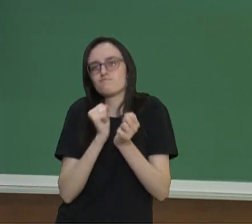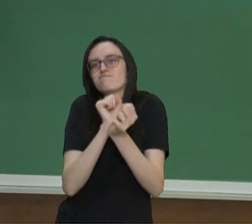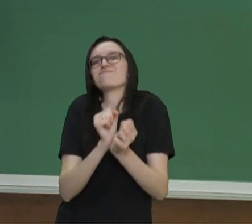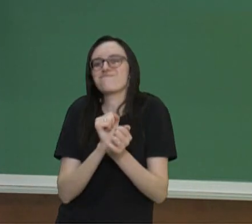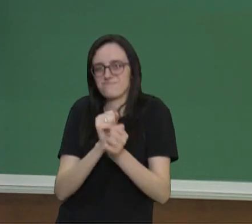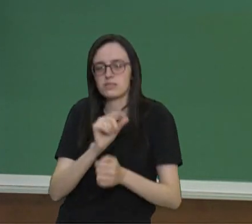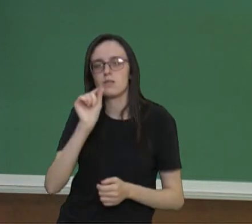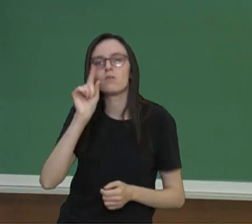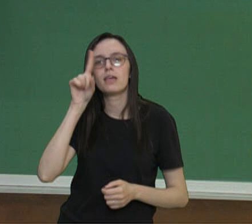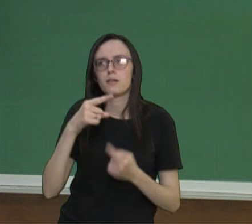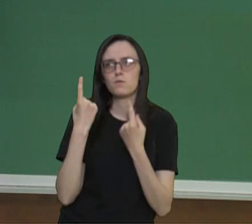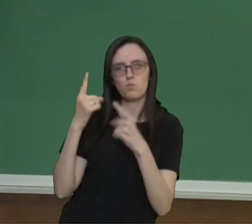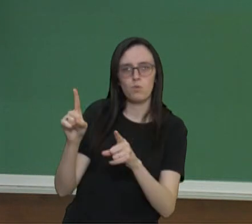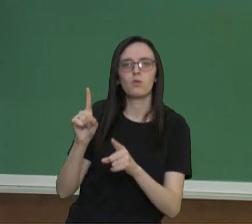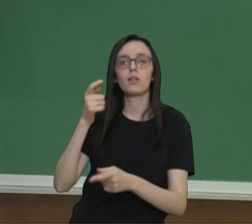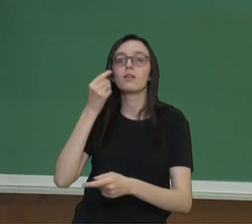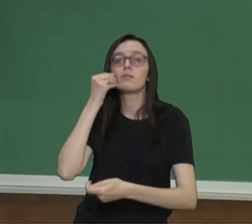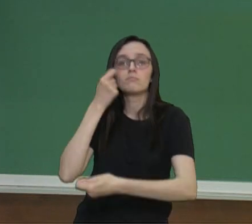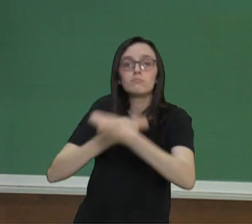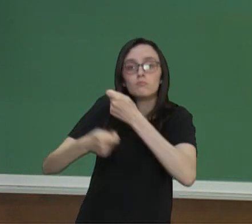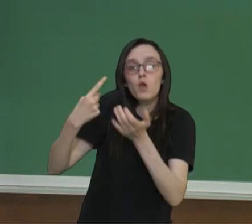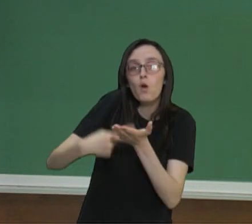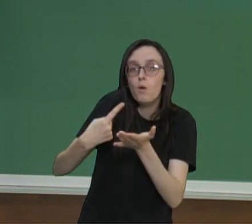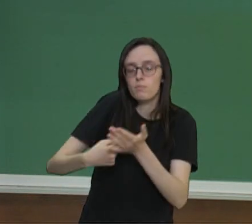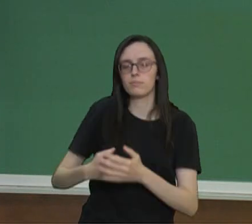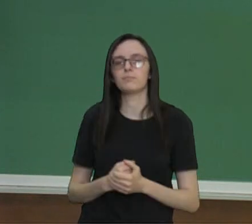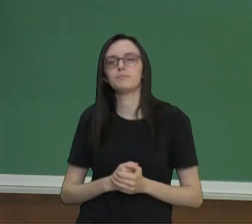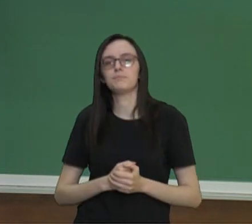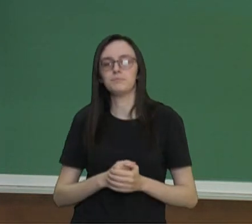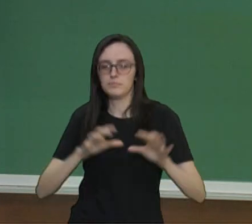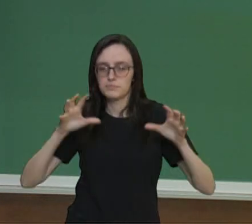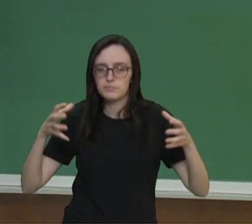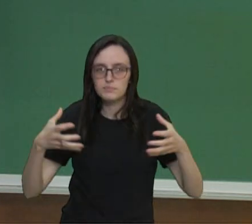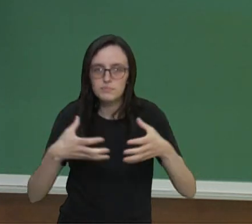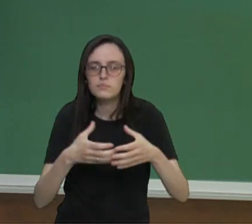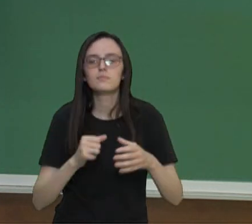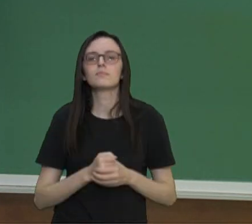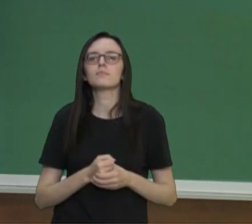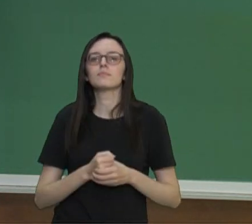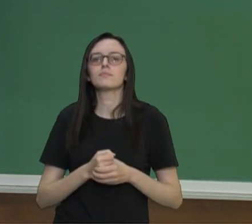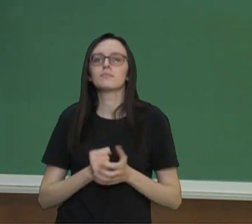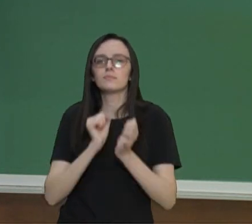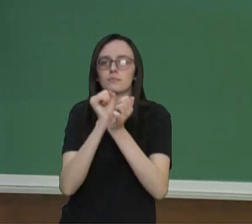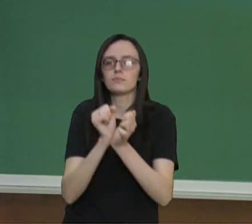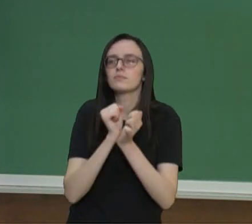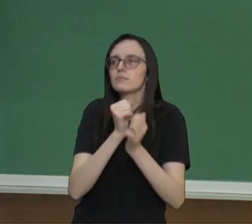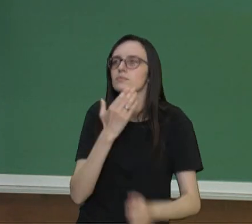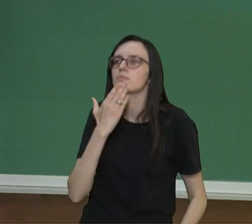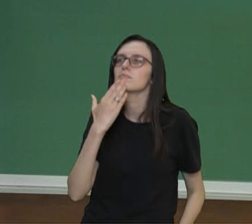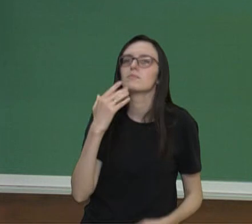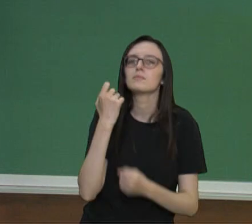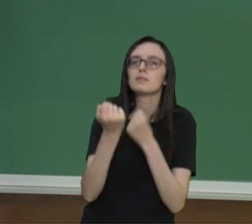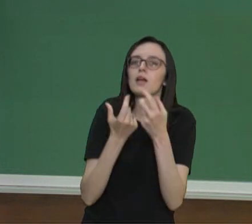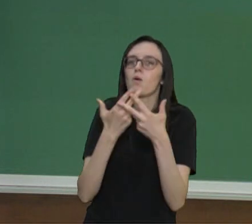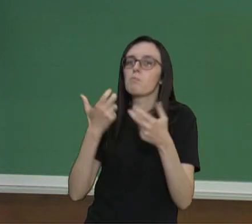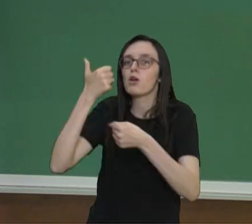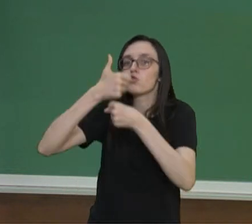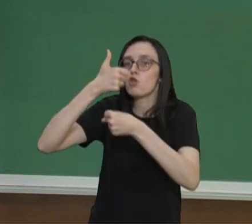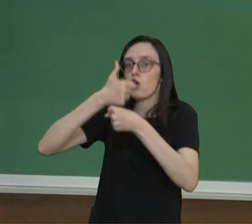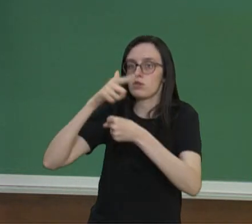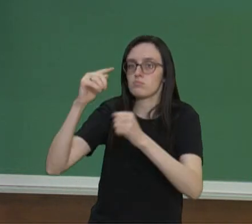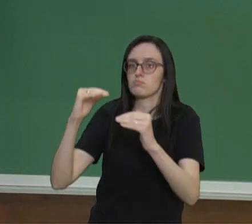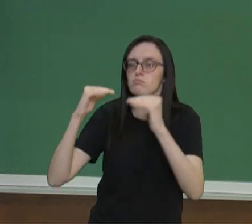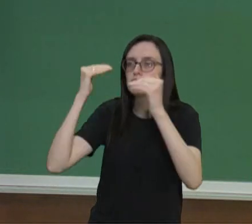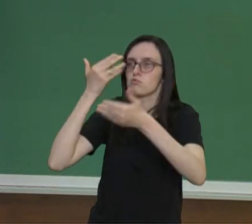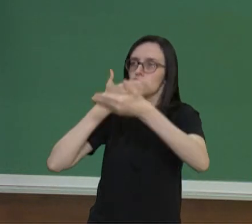é a negociação. Os escravos reunindo e pedindo algumas coisas ao dono deles, ao senhor,